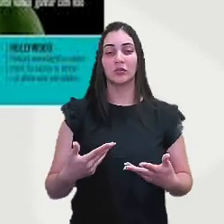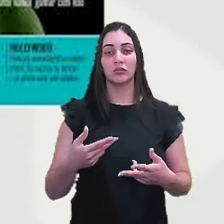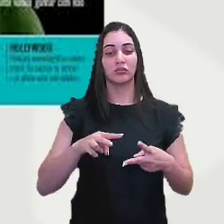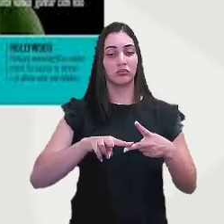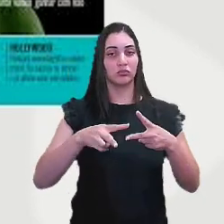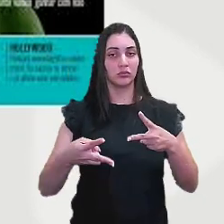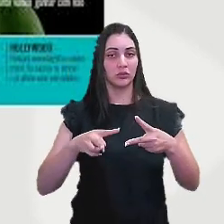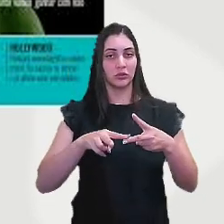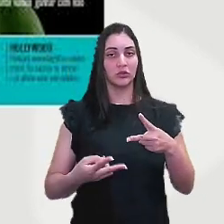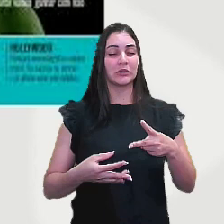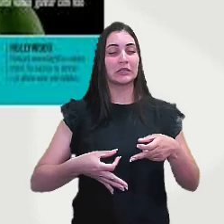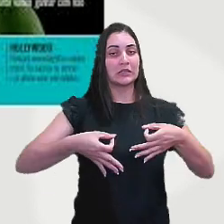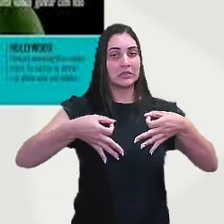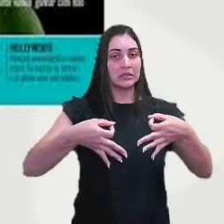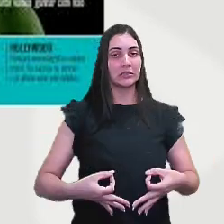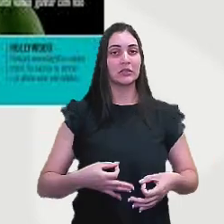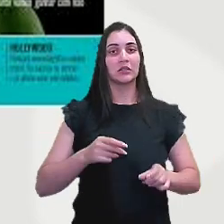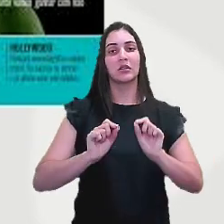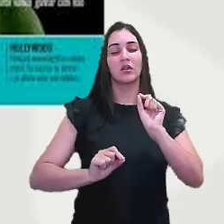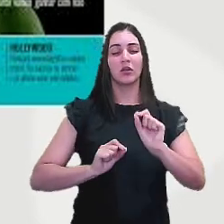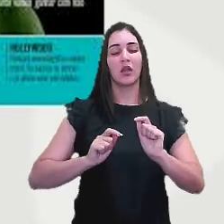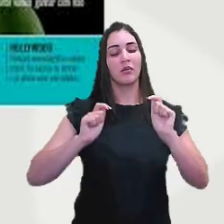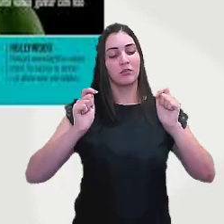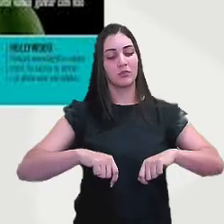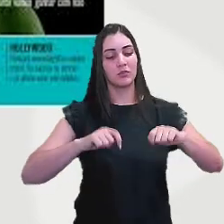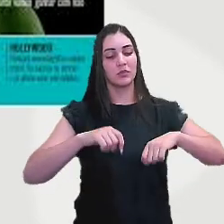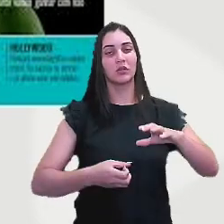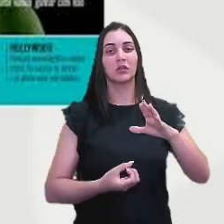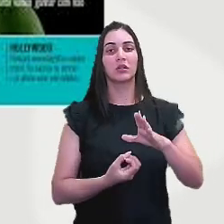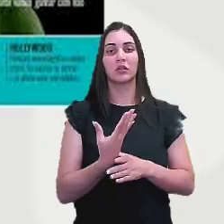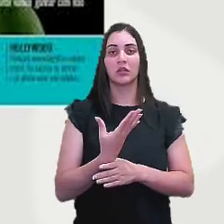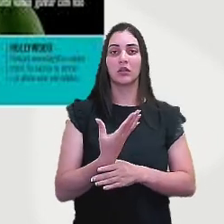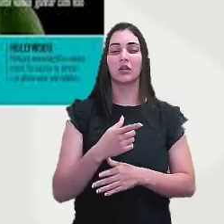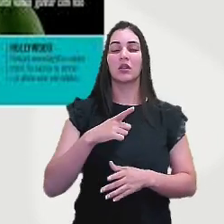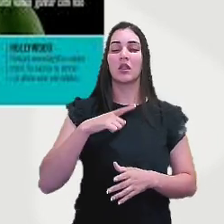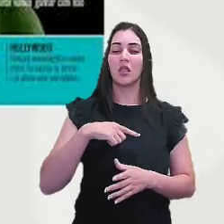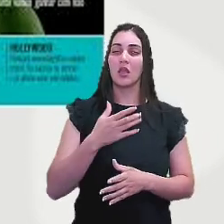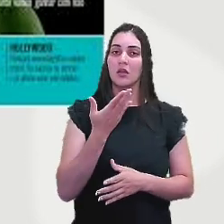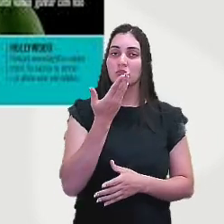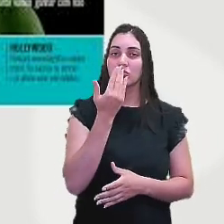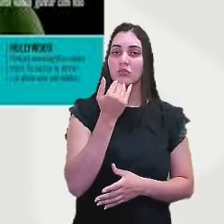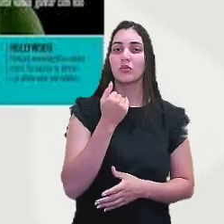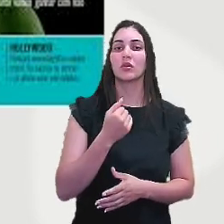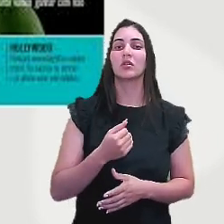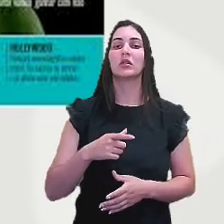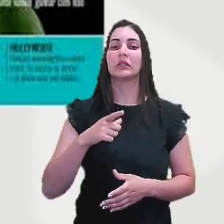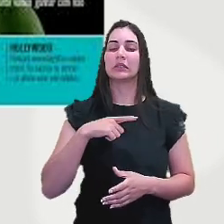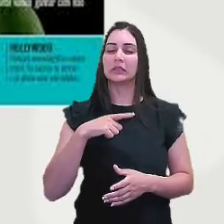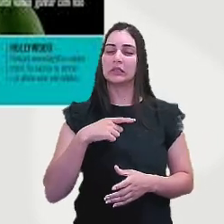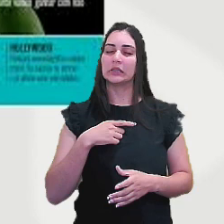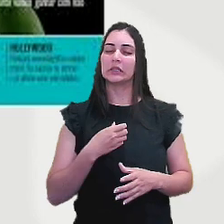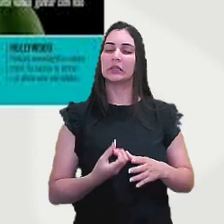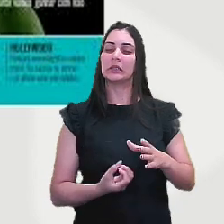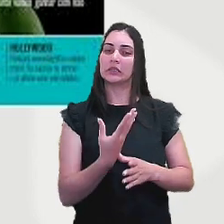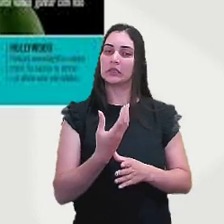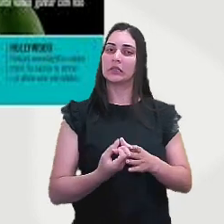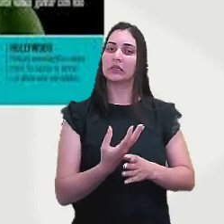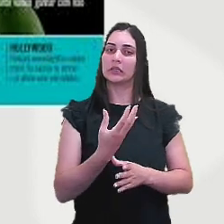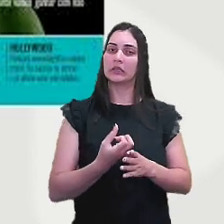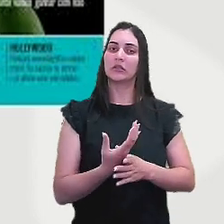transgênicos, com certeza, é uma possibilidade de ter alimentos de ter produções de